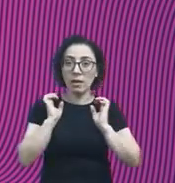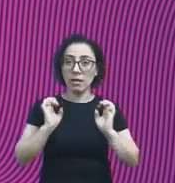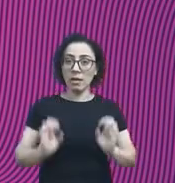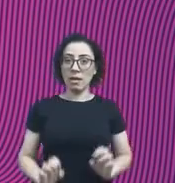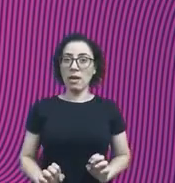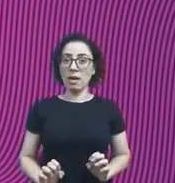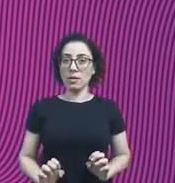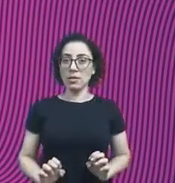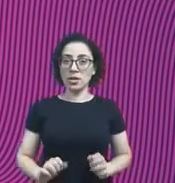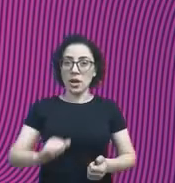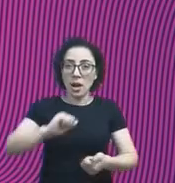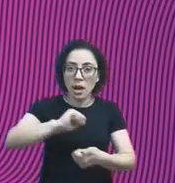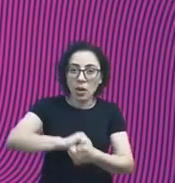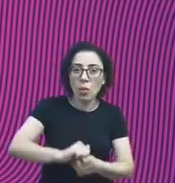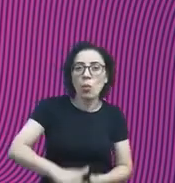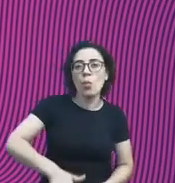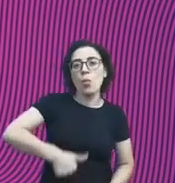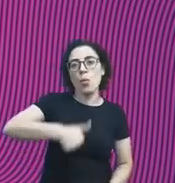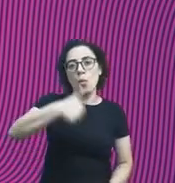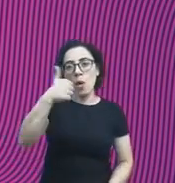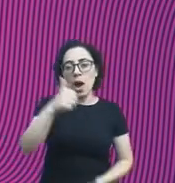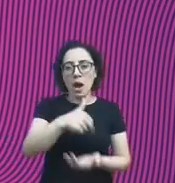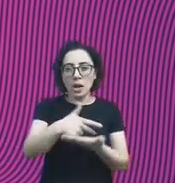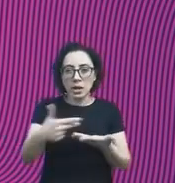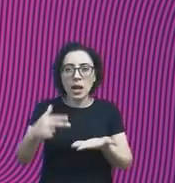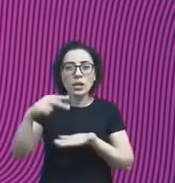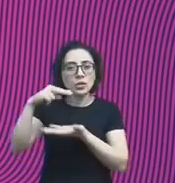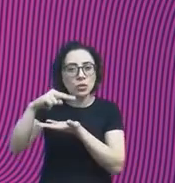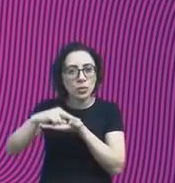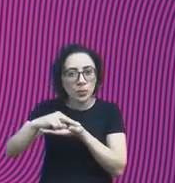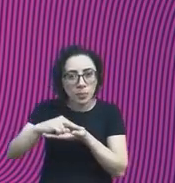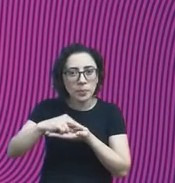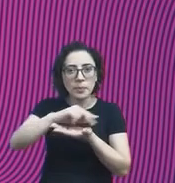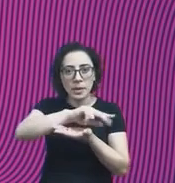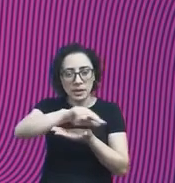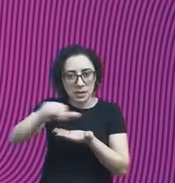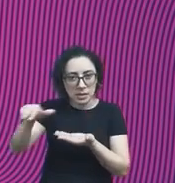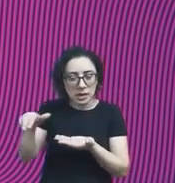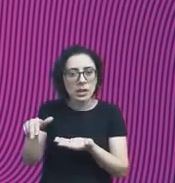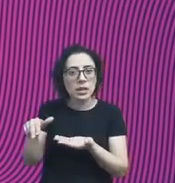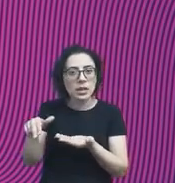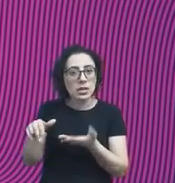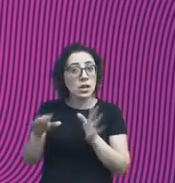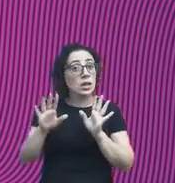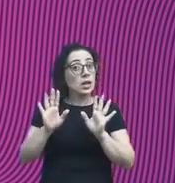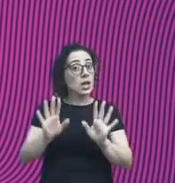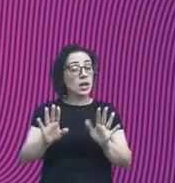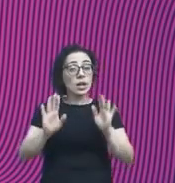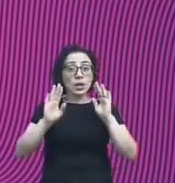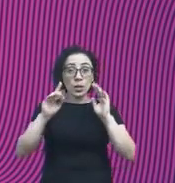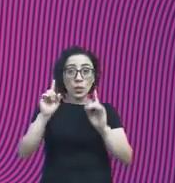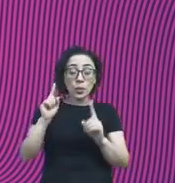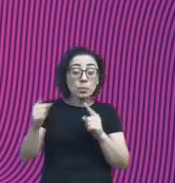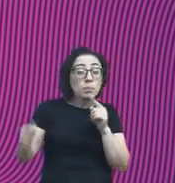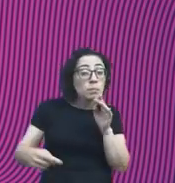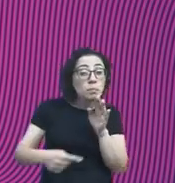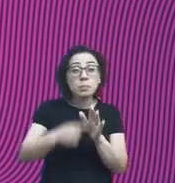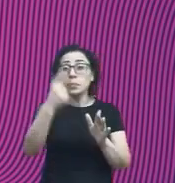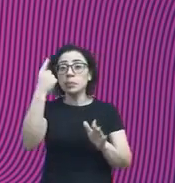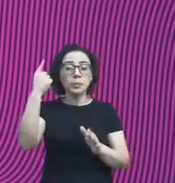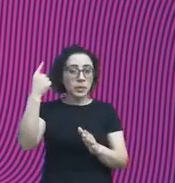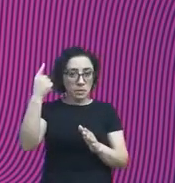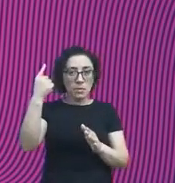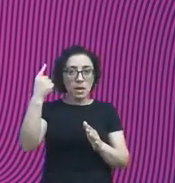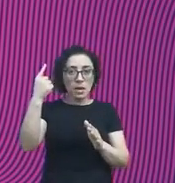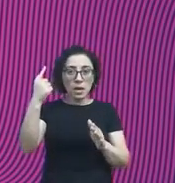qualidade e direito dos pacientes, e faz isto, colocando isto em primeiro lugar, buscando a máxima